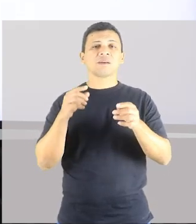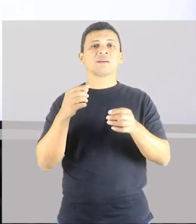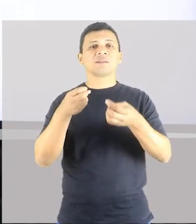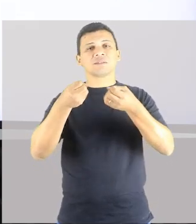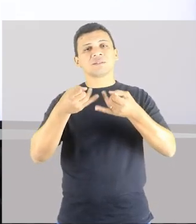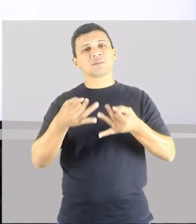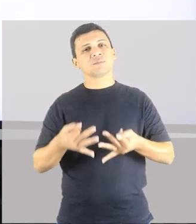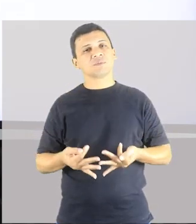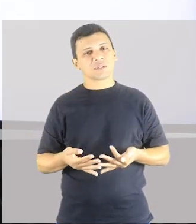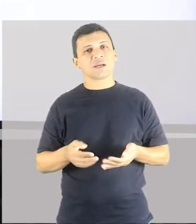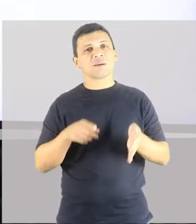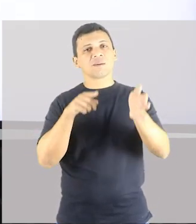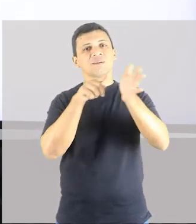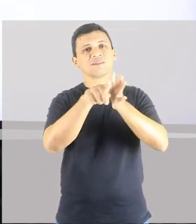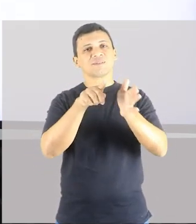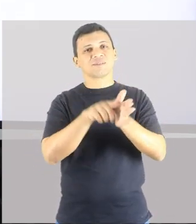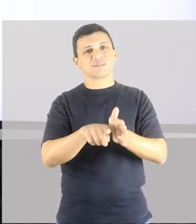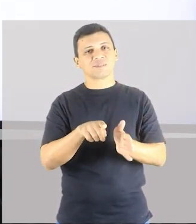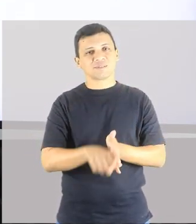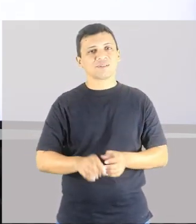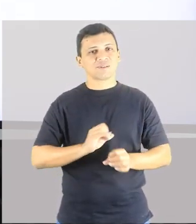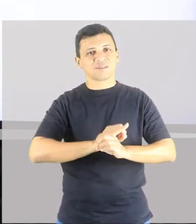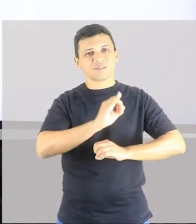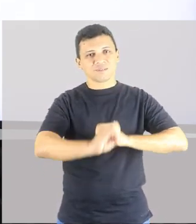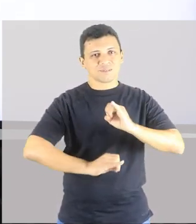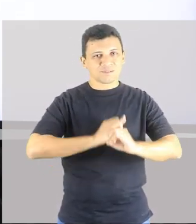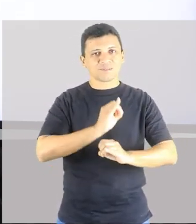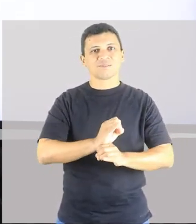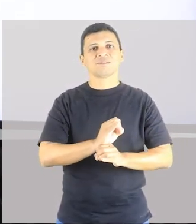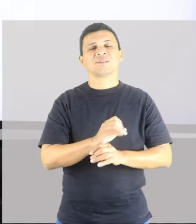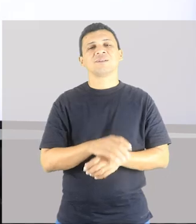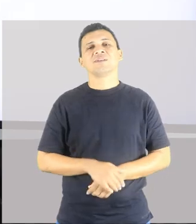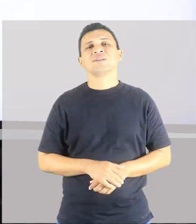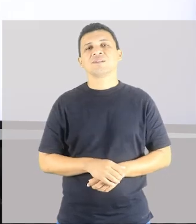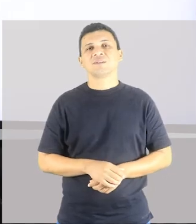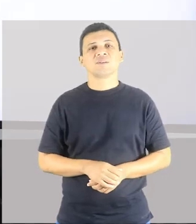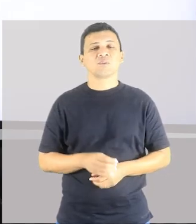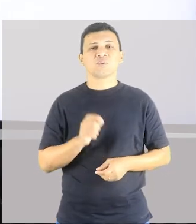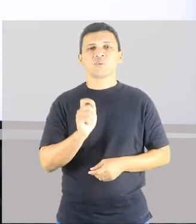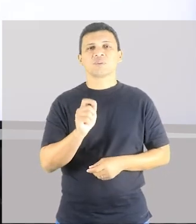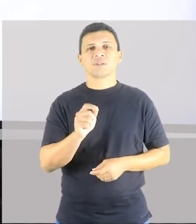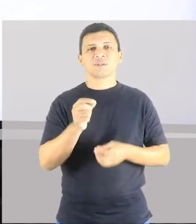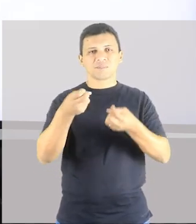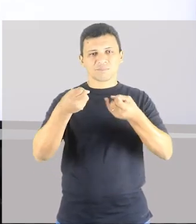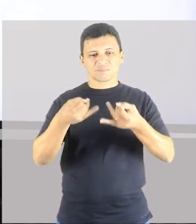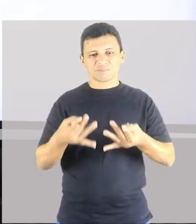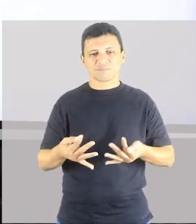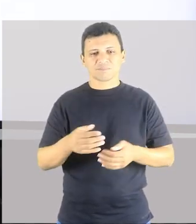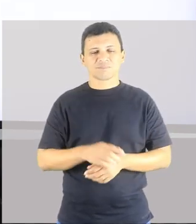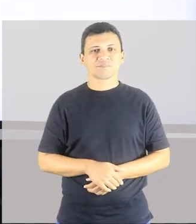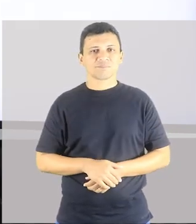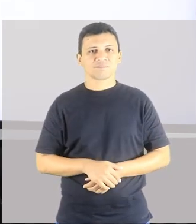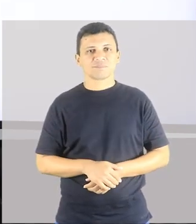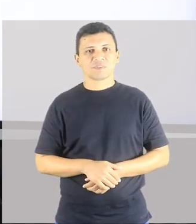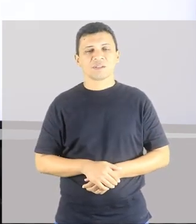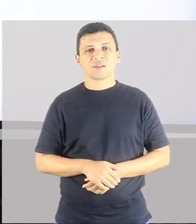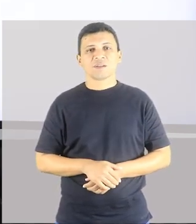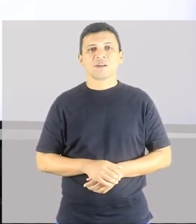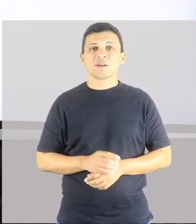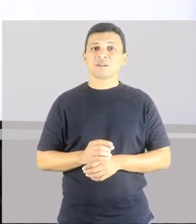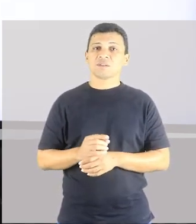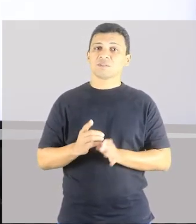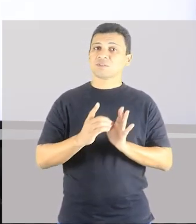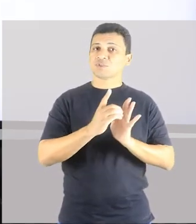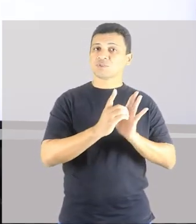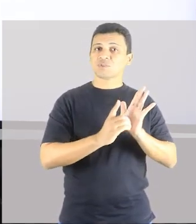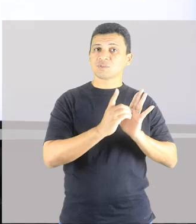são os questionários online, certo? Então vamos lá, falando um pouco primeiro da definição. Online Dictionary, esse